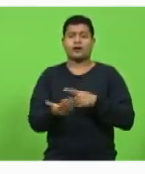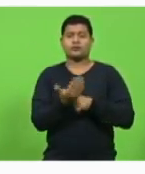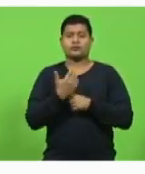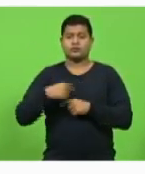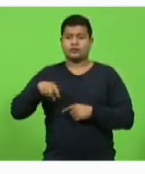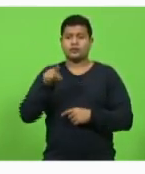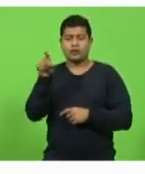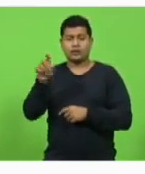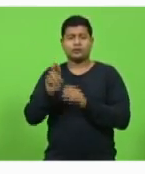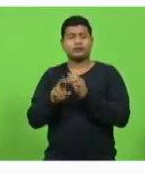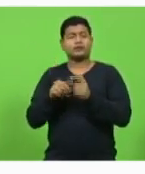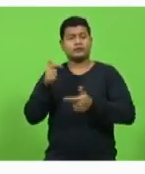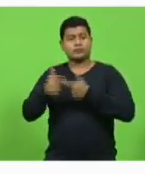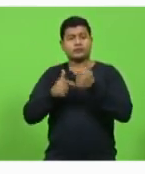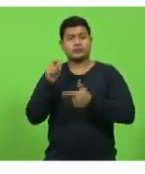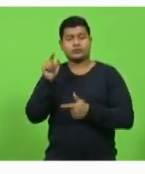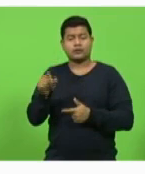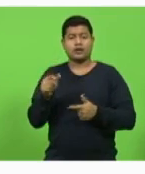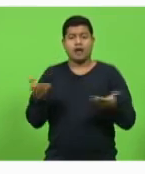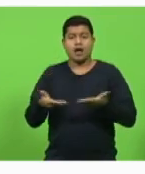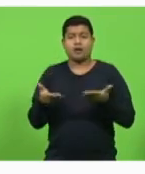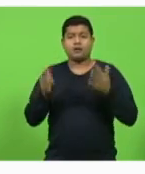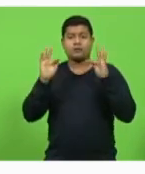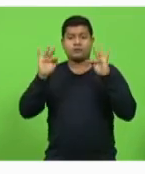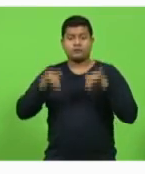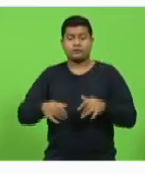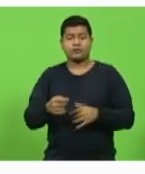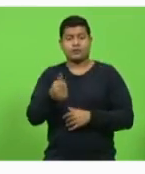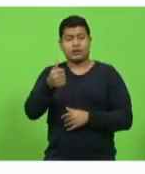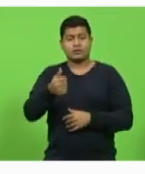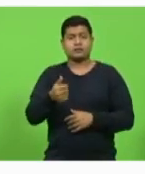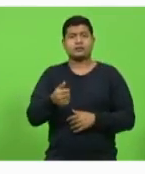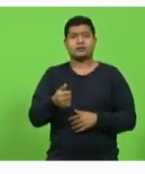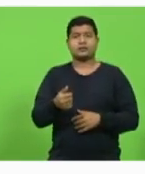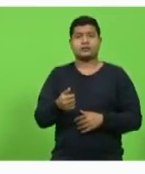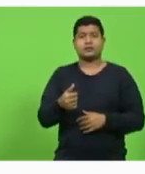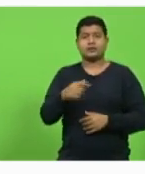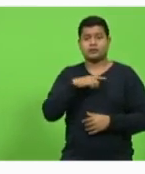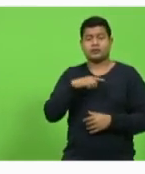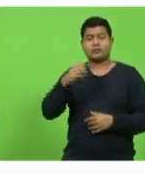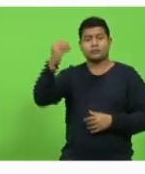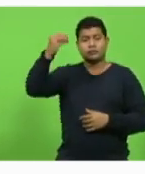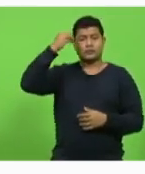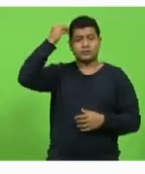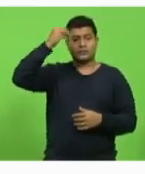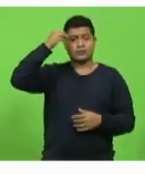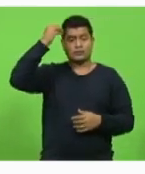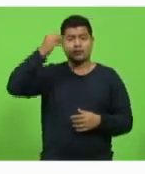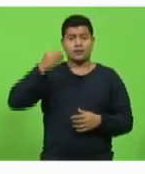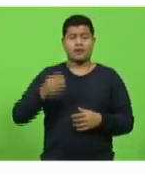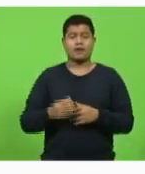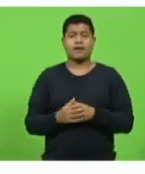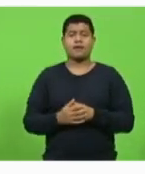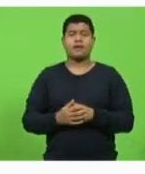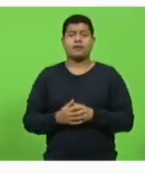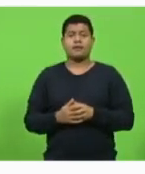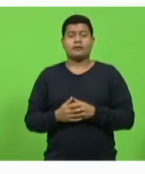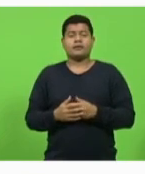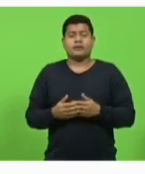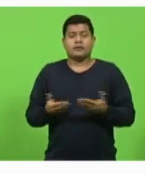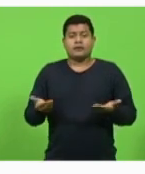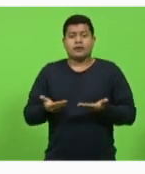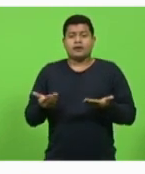na parte terminal de nossas carreiras, termos uma experiência assambarcada suficiente